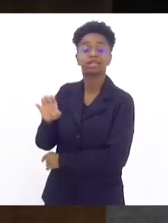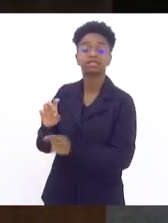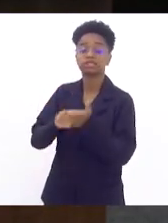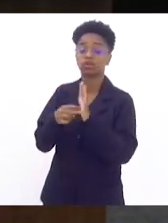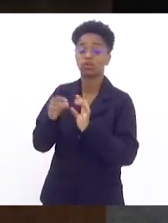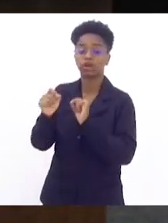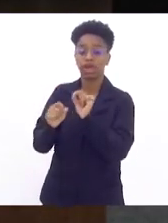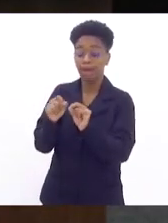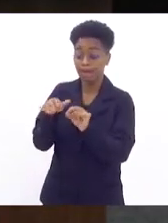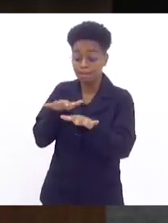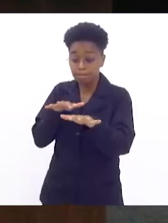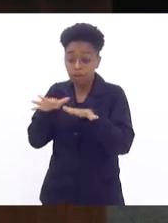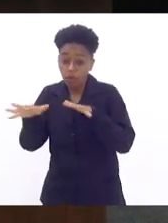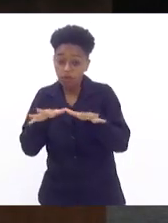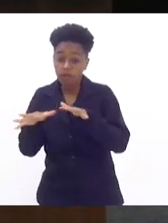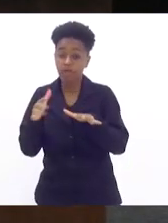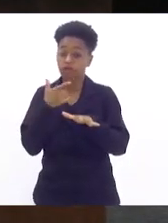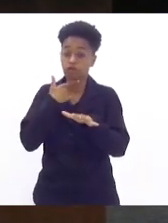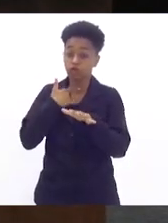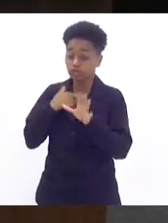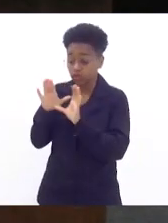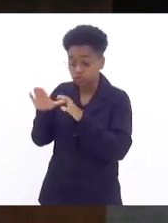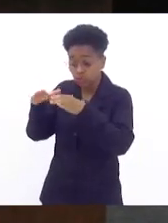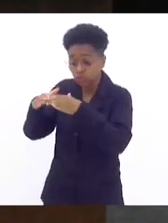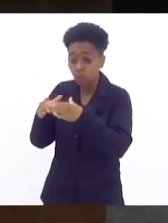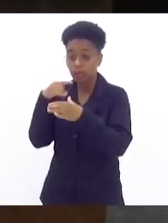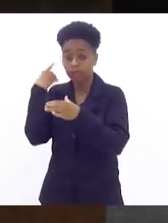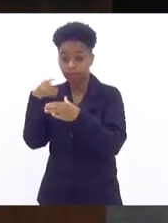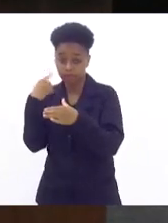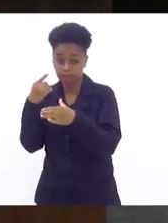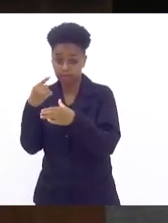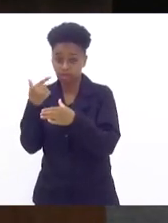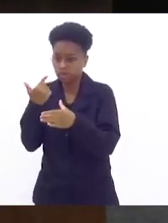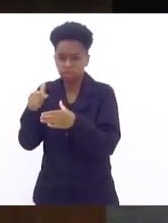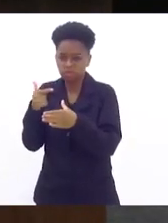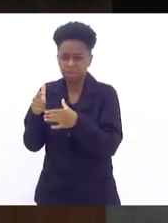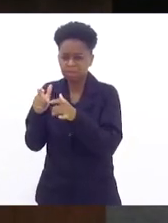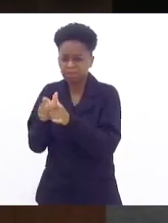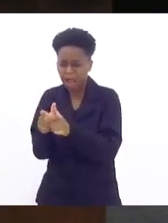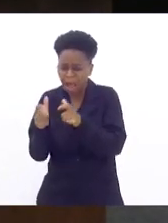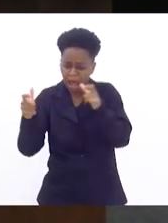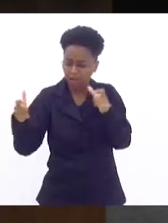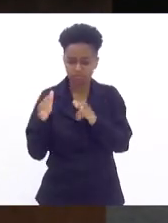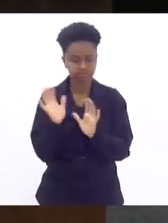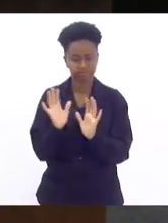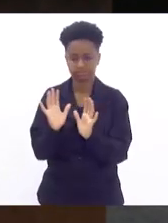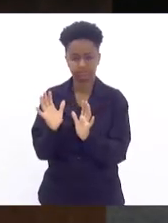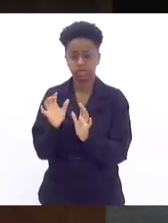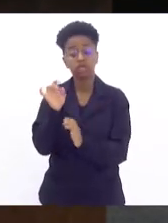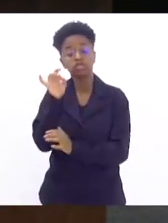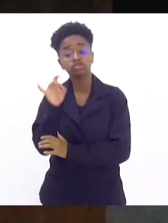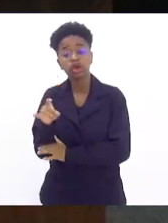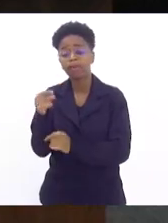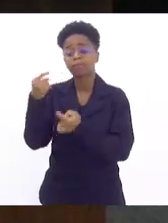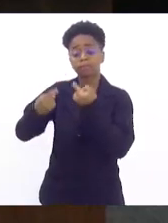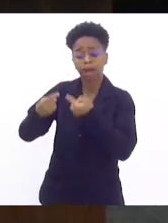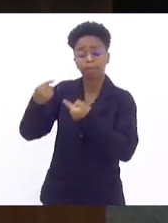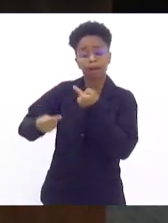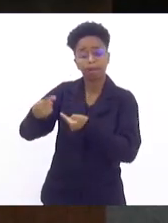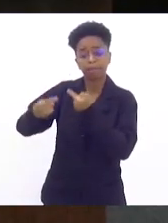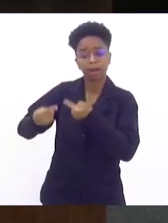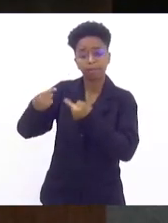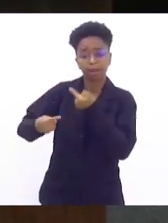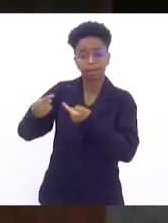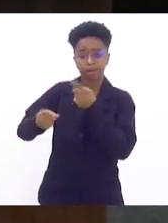desejo específico de um grupo de Deputados que não tem nem proporcionalidade de ficar debatendo e